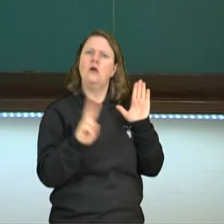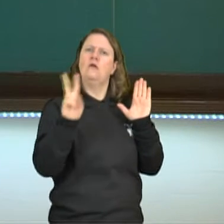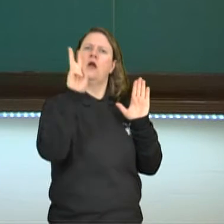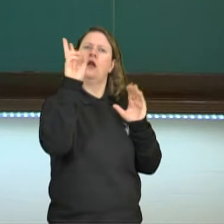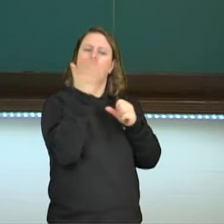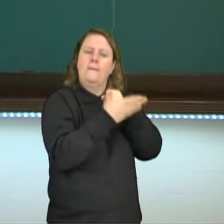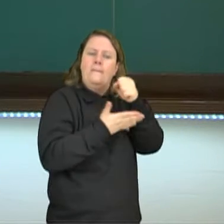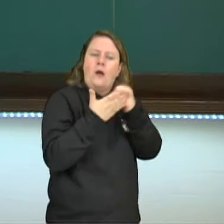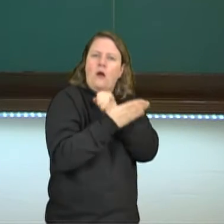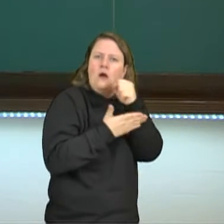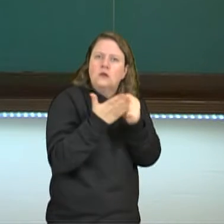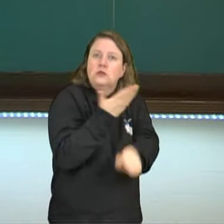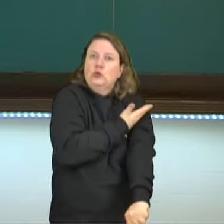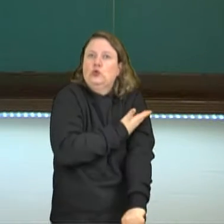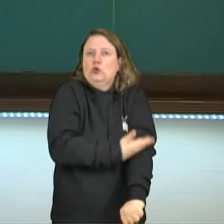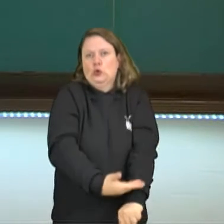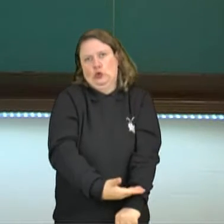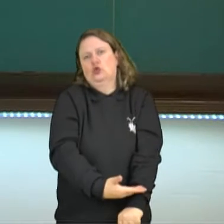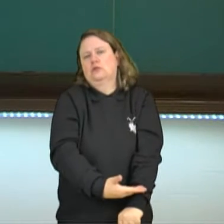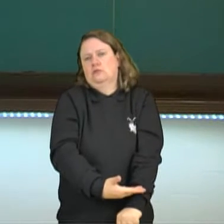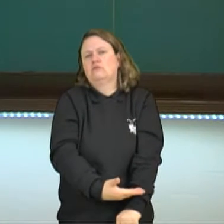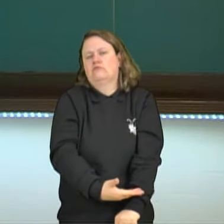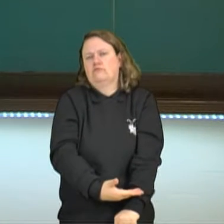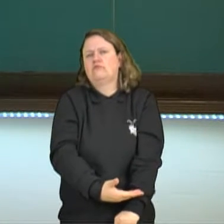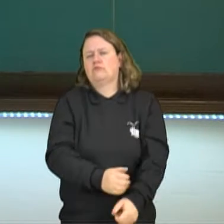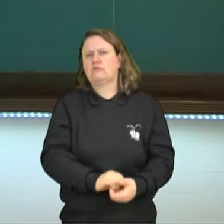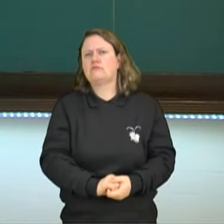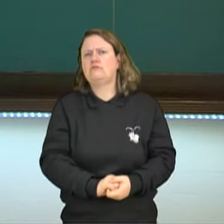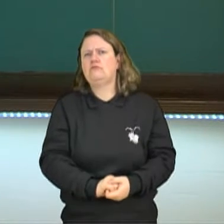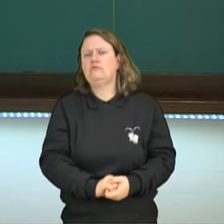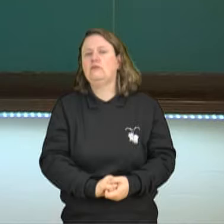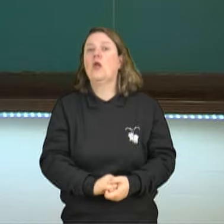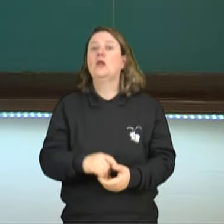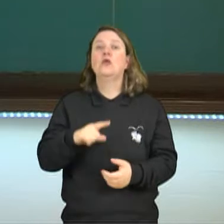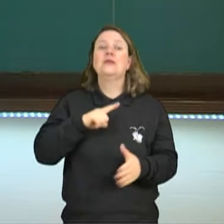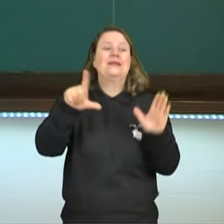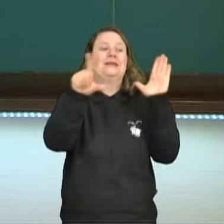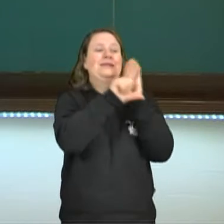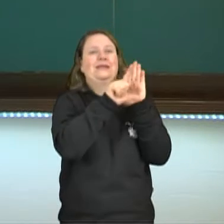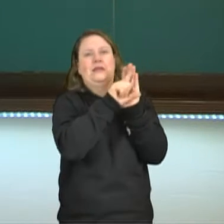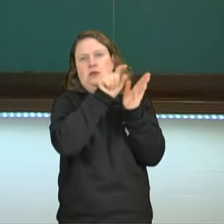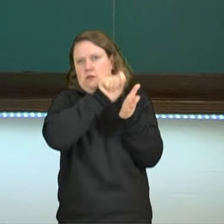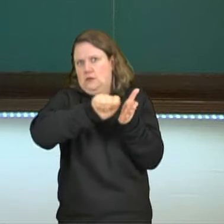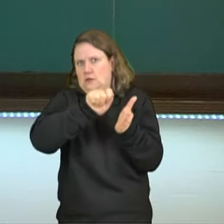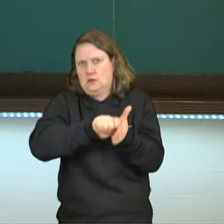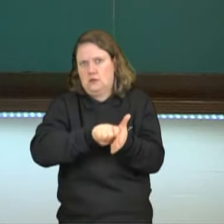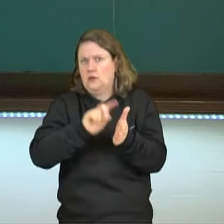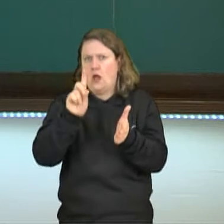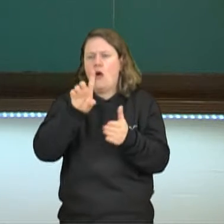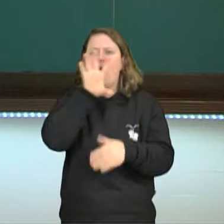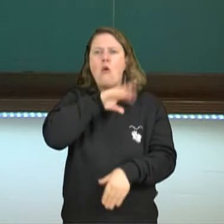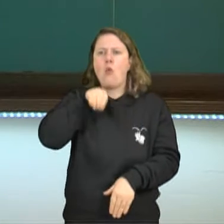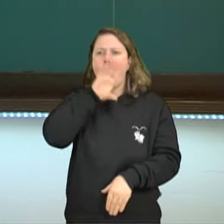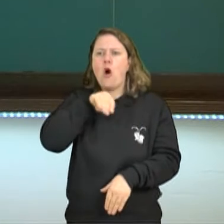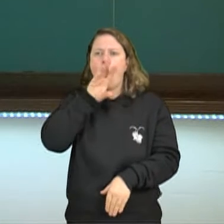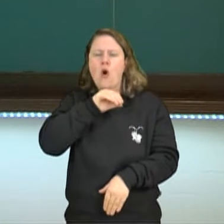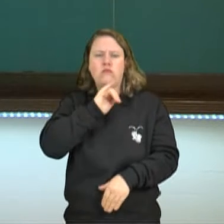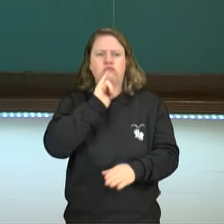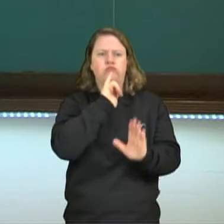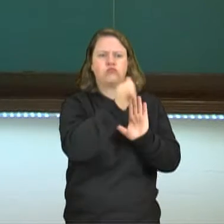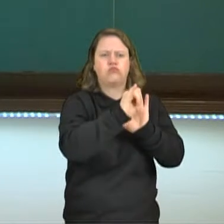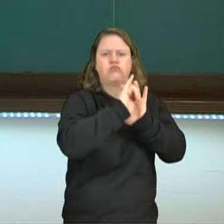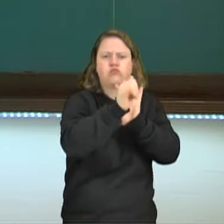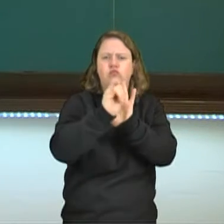baseadas nos costumes, né? Não há necessariamente uma lei escrita. Ele é baseado na tradição oral, passado de geração